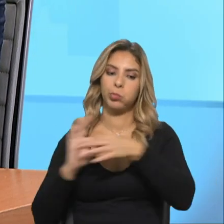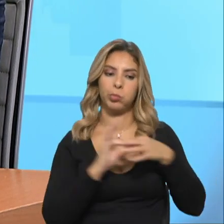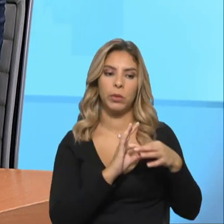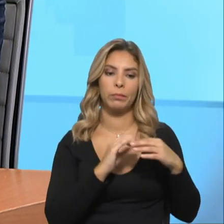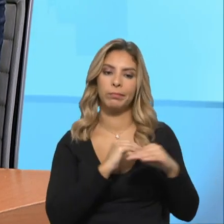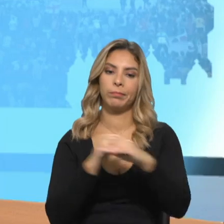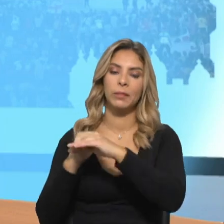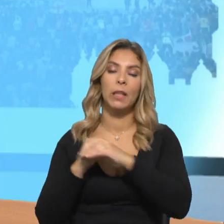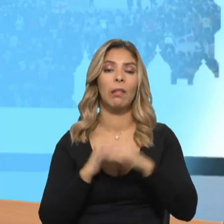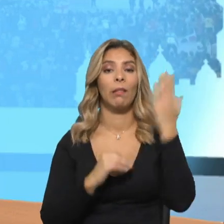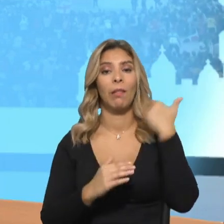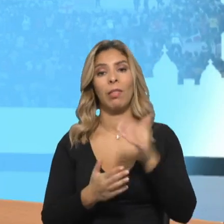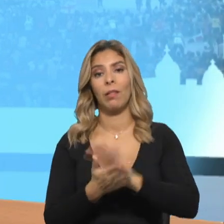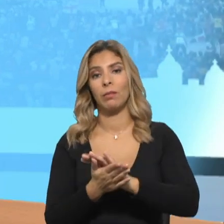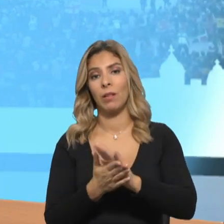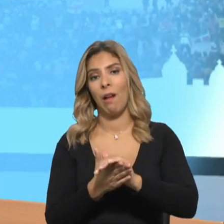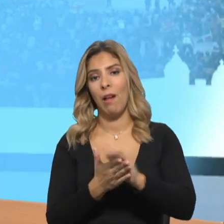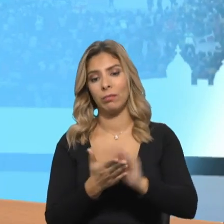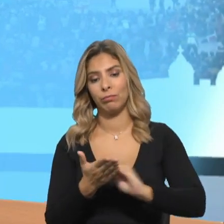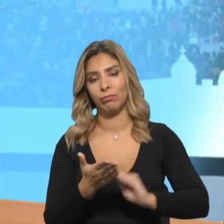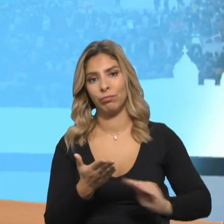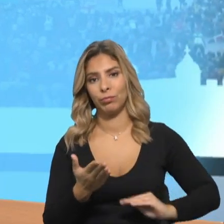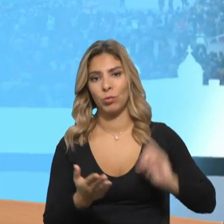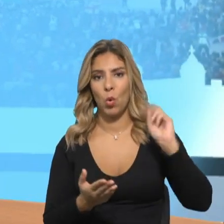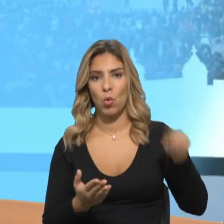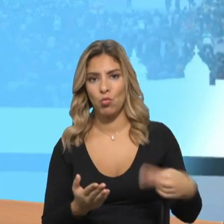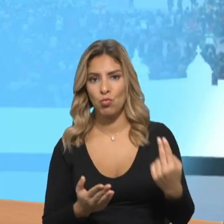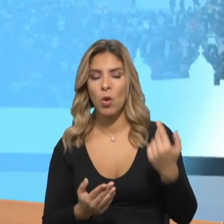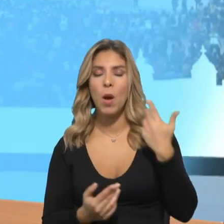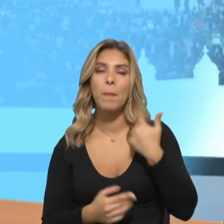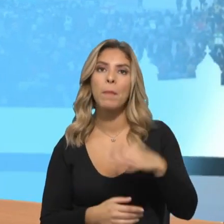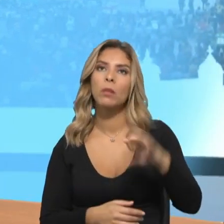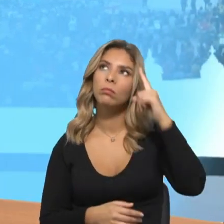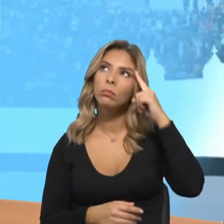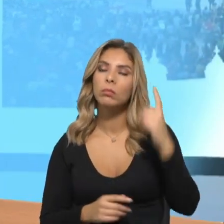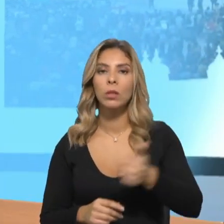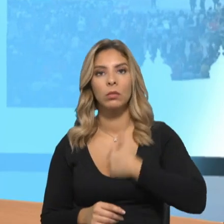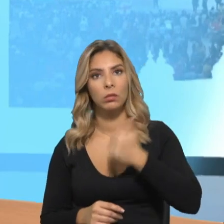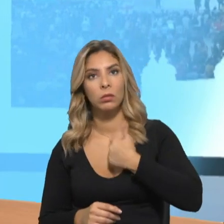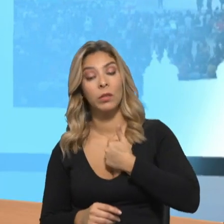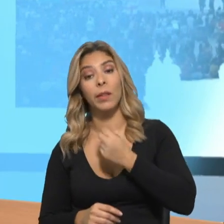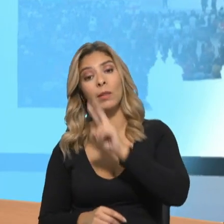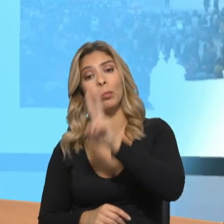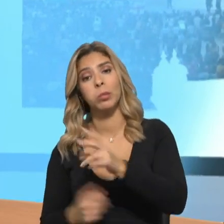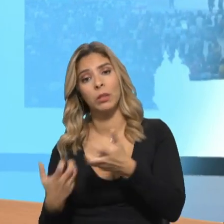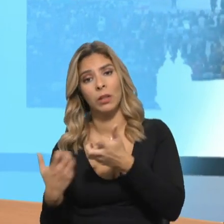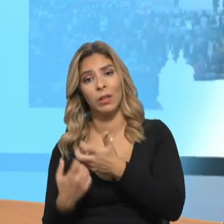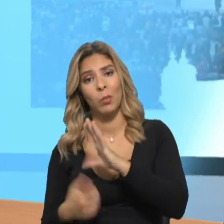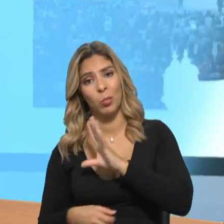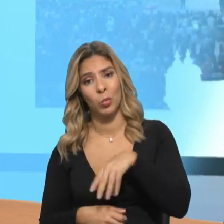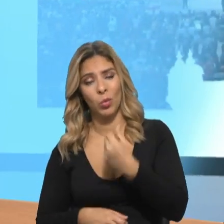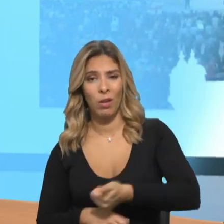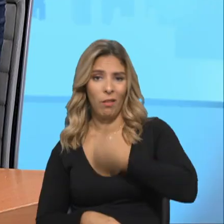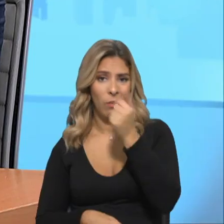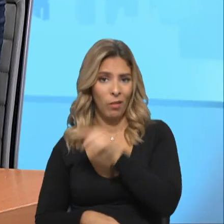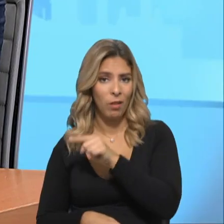Carta das Nações Unidas, mas temos também um Conselho de Segurança formado pelos vencedores da Segunda Guerra Mundial. De alguma forma,